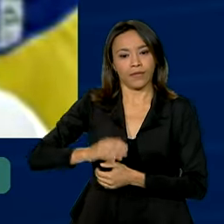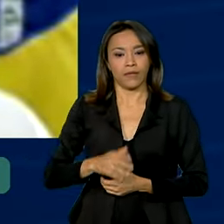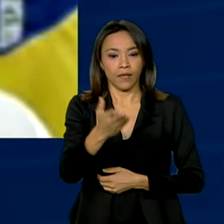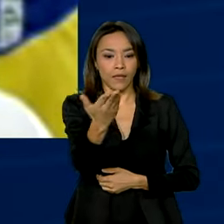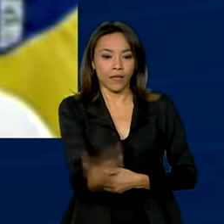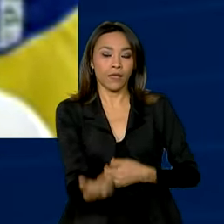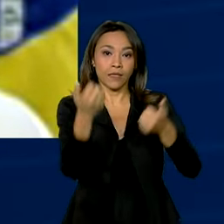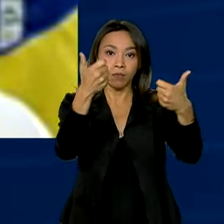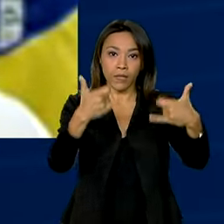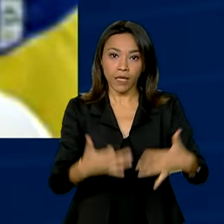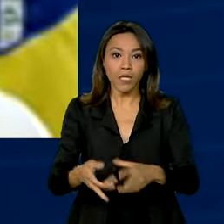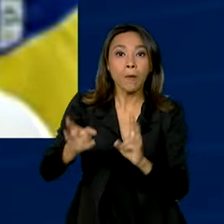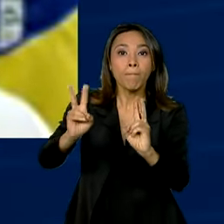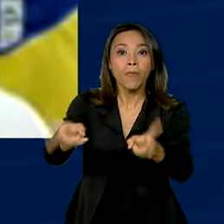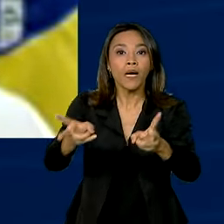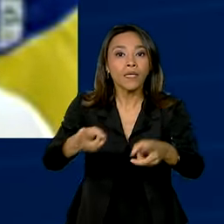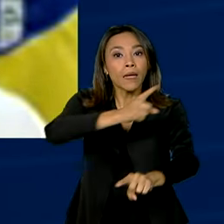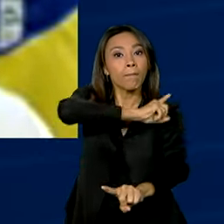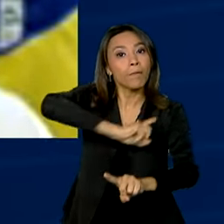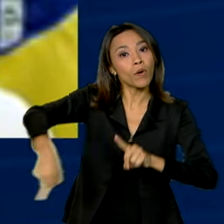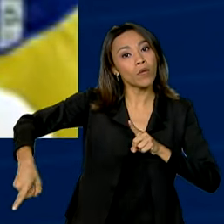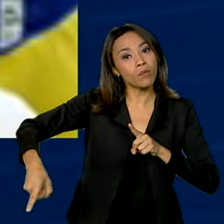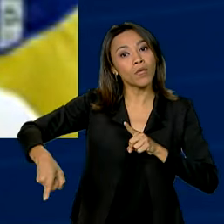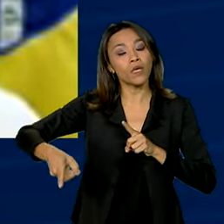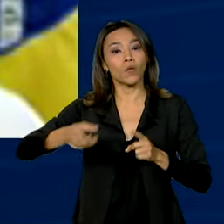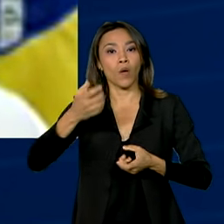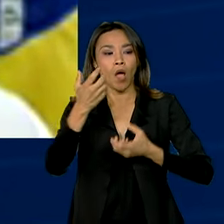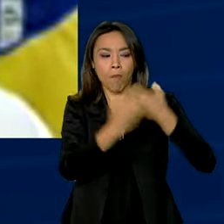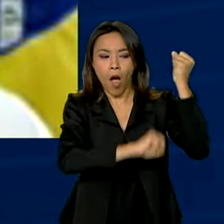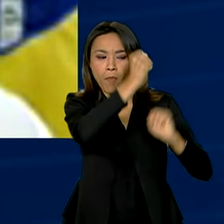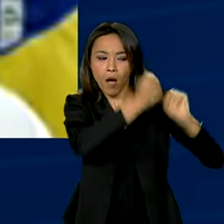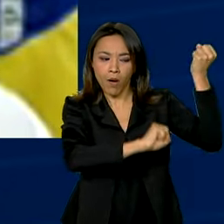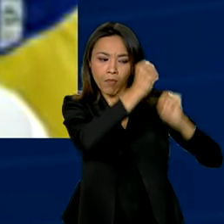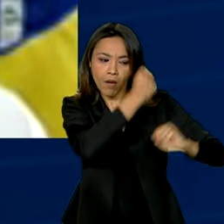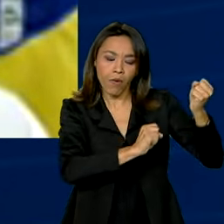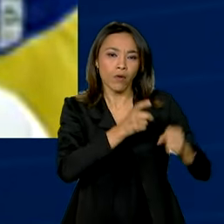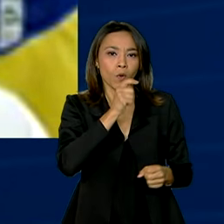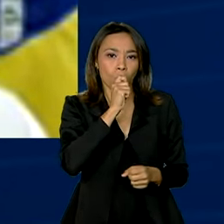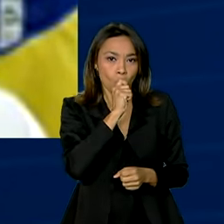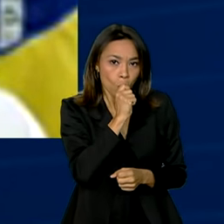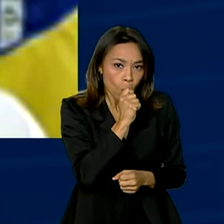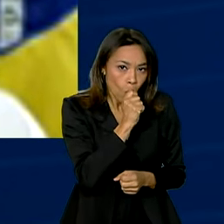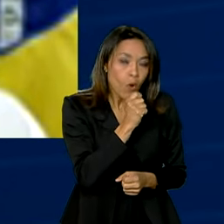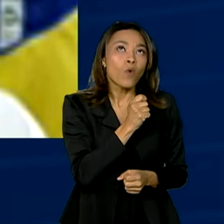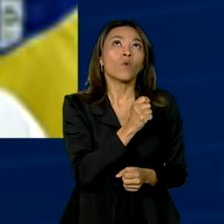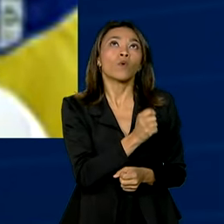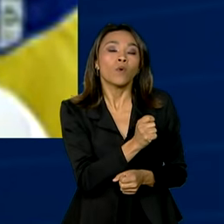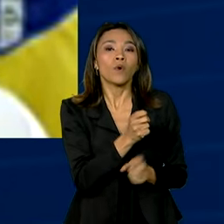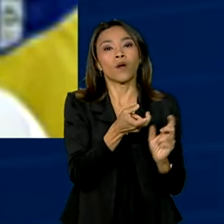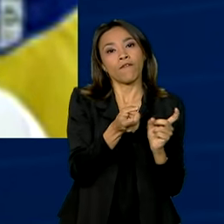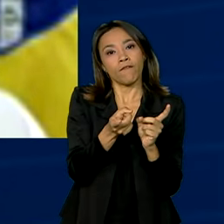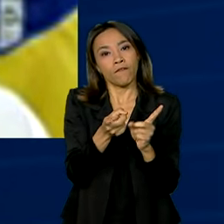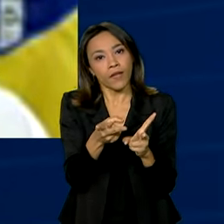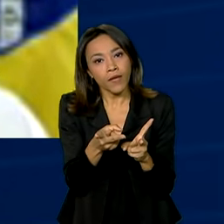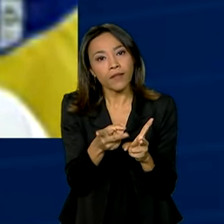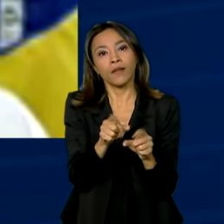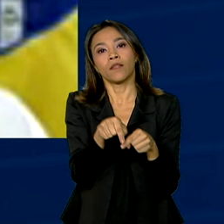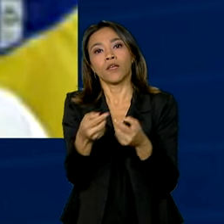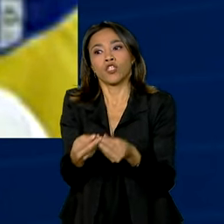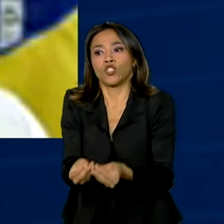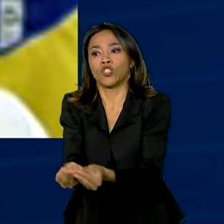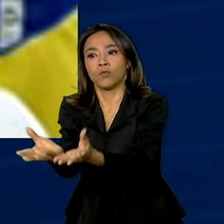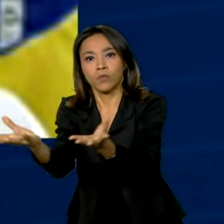proposta segue por manter proibida a fabricação, importação, comercialização, distribuição,